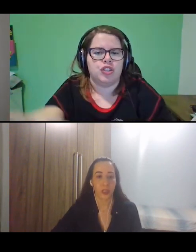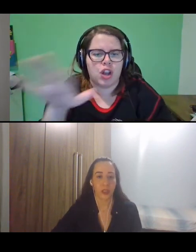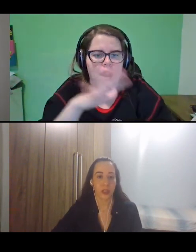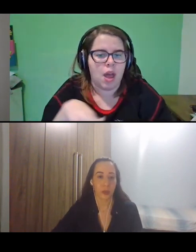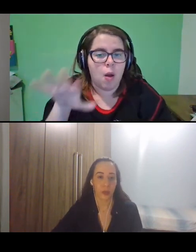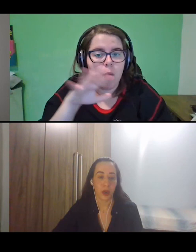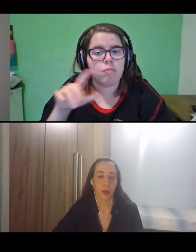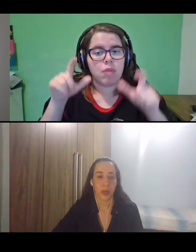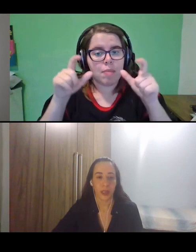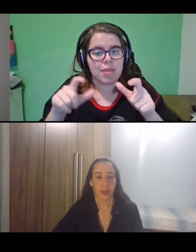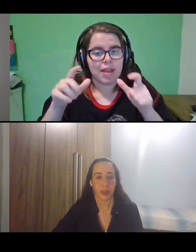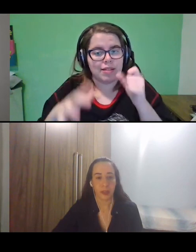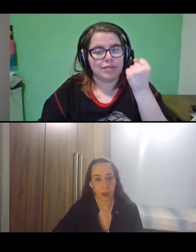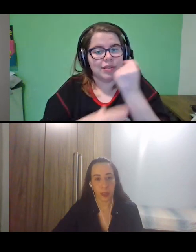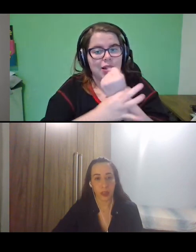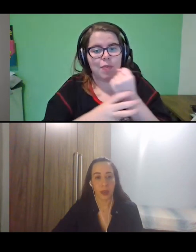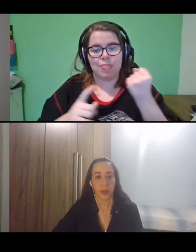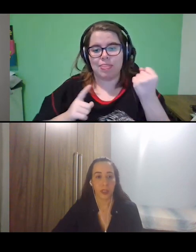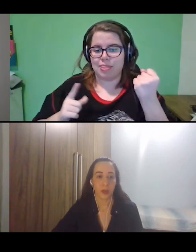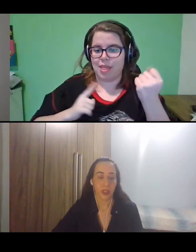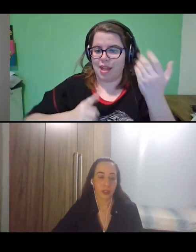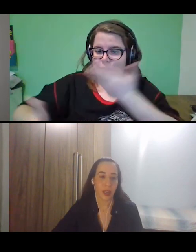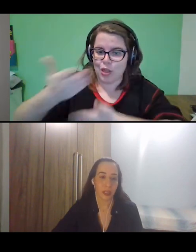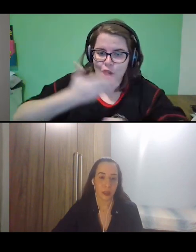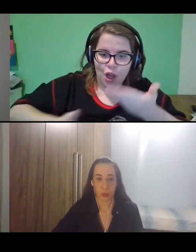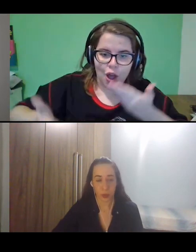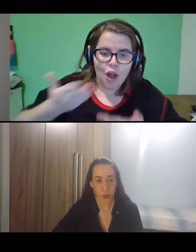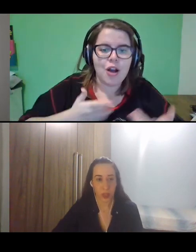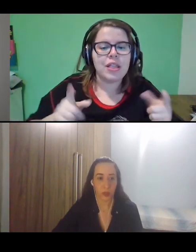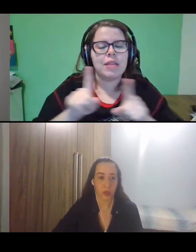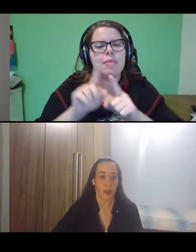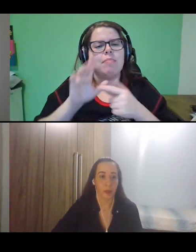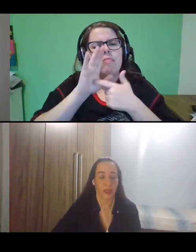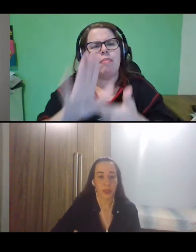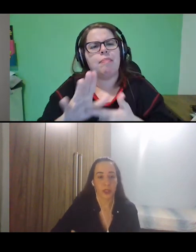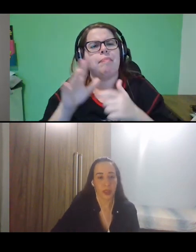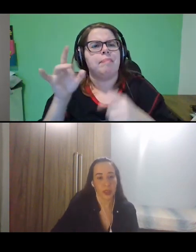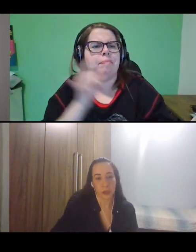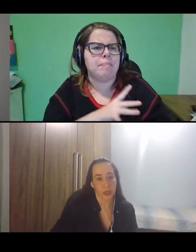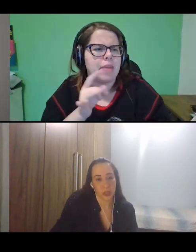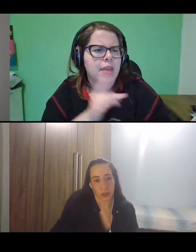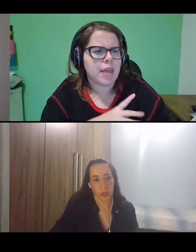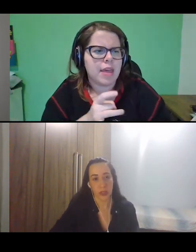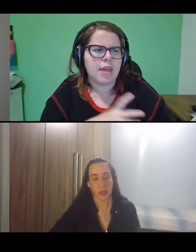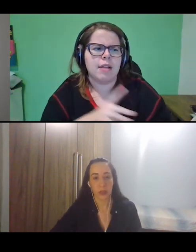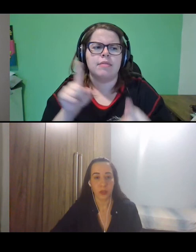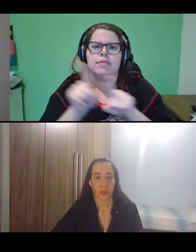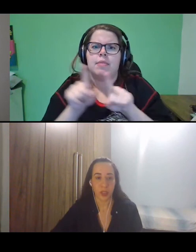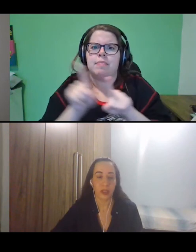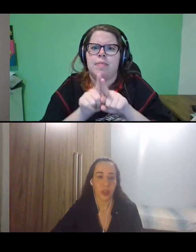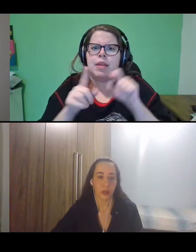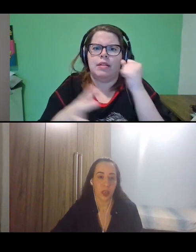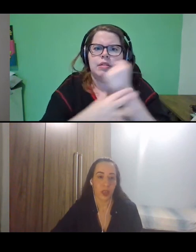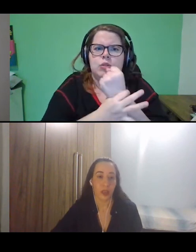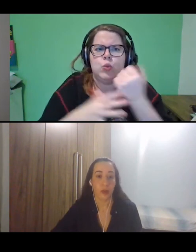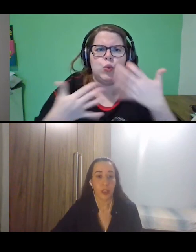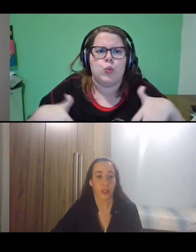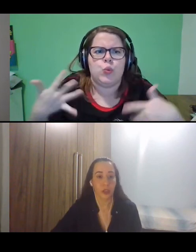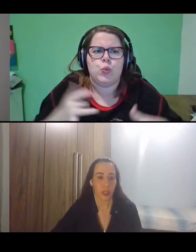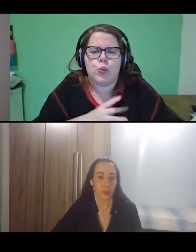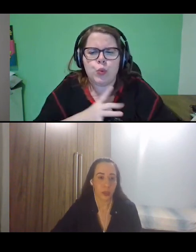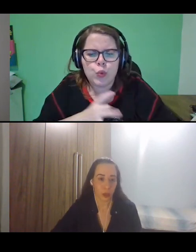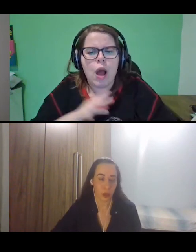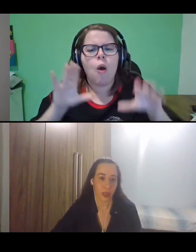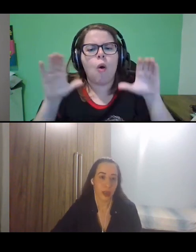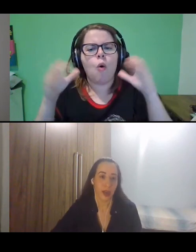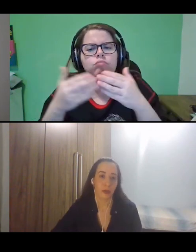seja um ambiente seguro, para que tenha troca, para que você traga os seus medos, para que você traga as suas inseguranças e os seus receios. E a